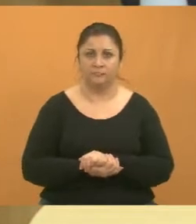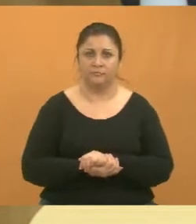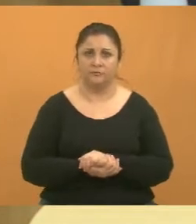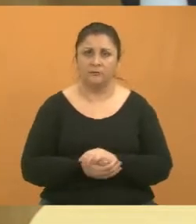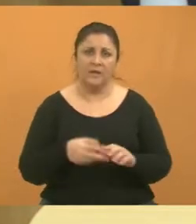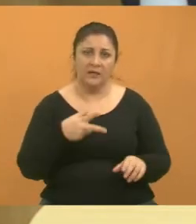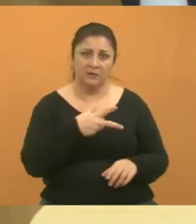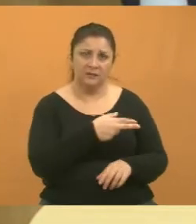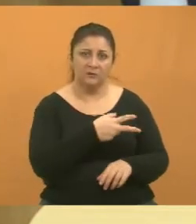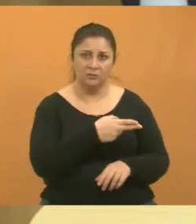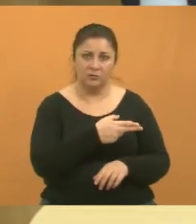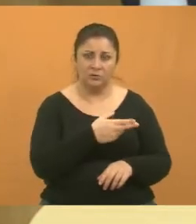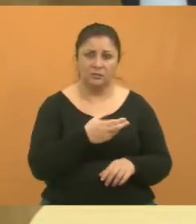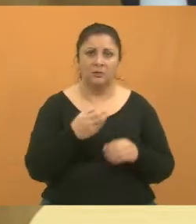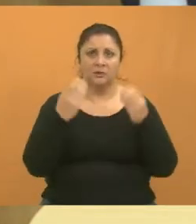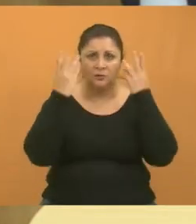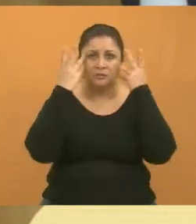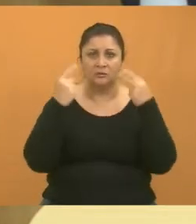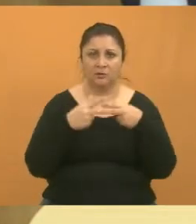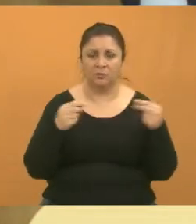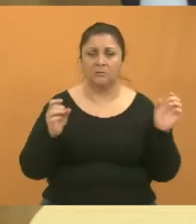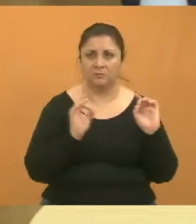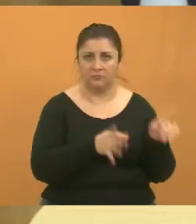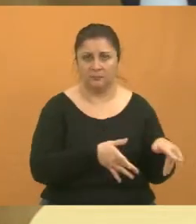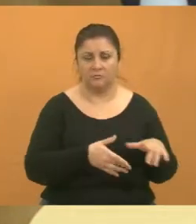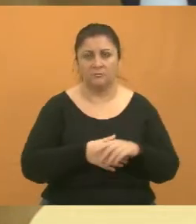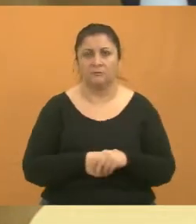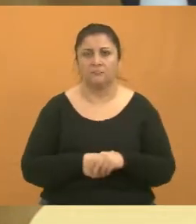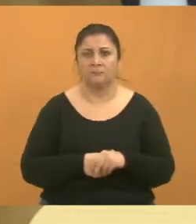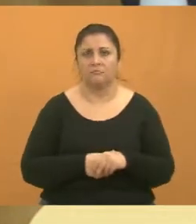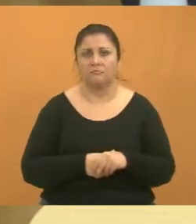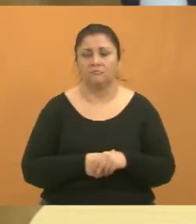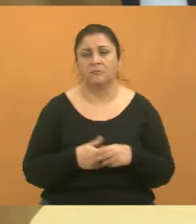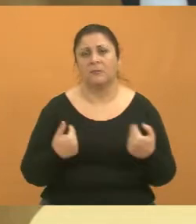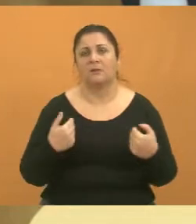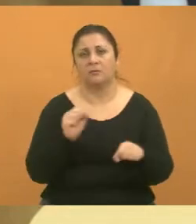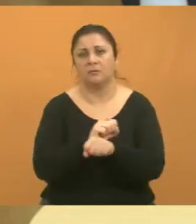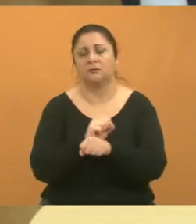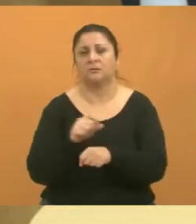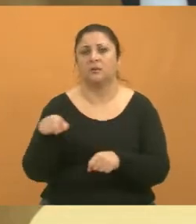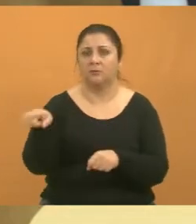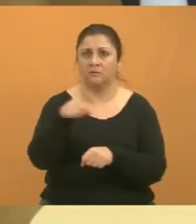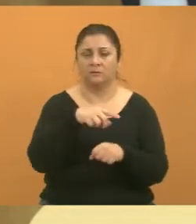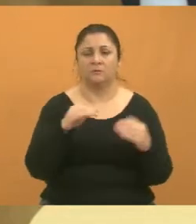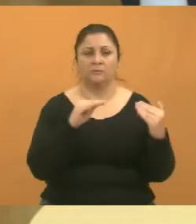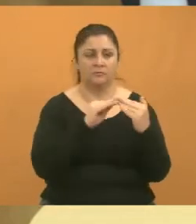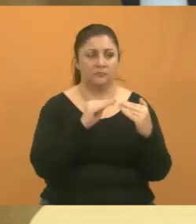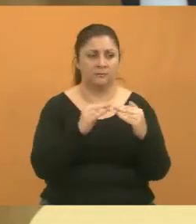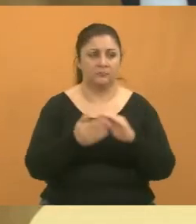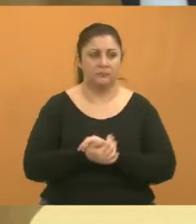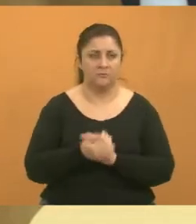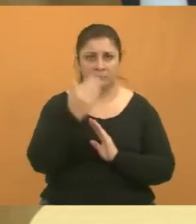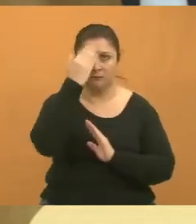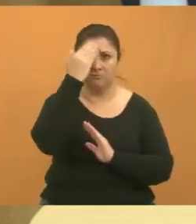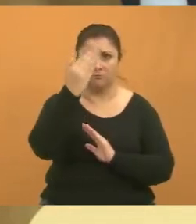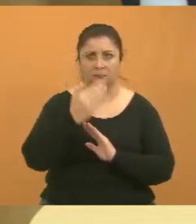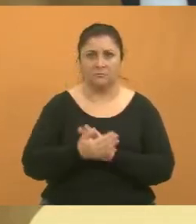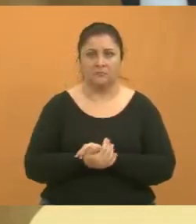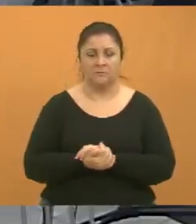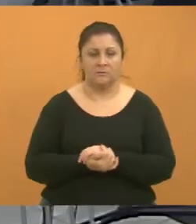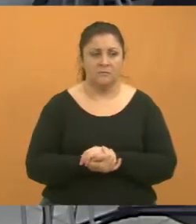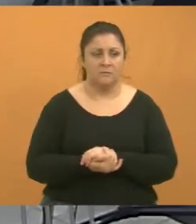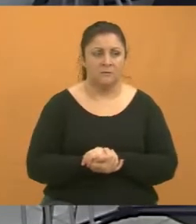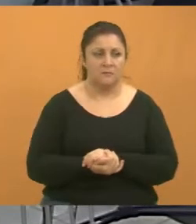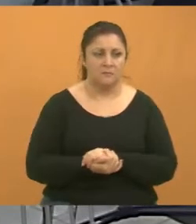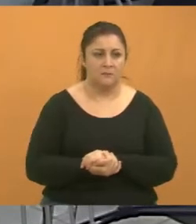castrações e nesses atendimentos aos animais abandonados. Então, eu conto aí com o voto favorável dos nobres vereadores. Obrigada.